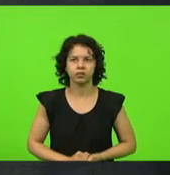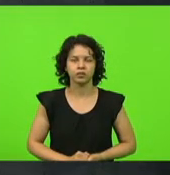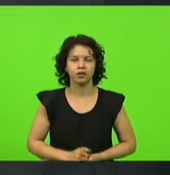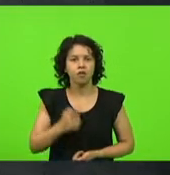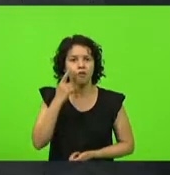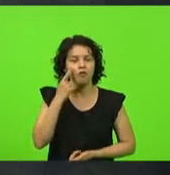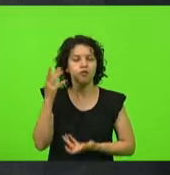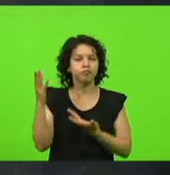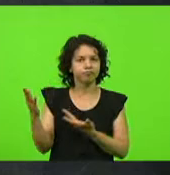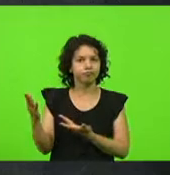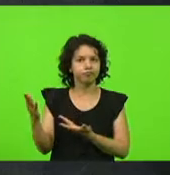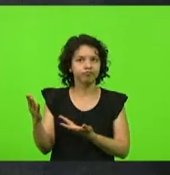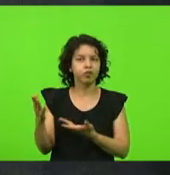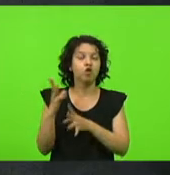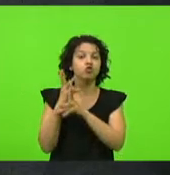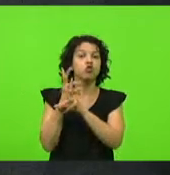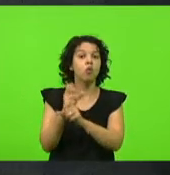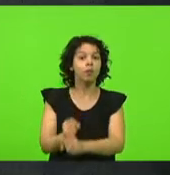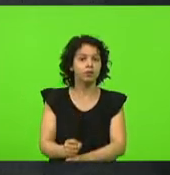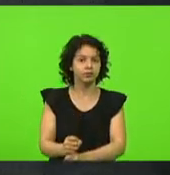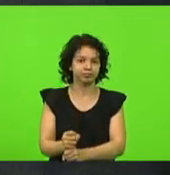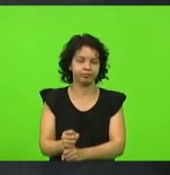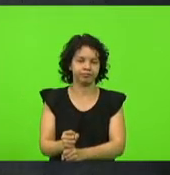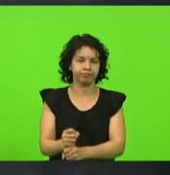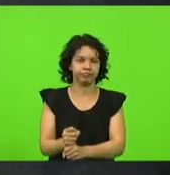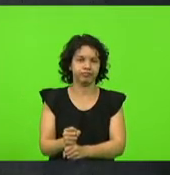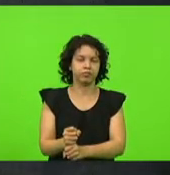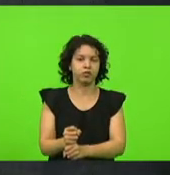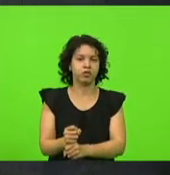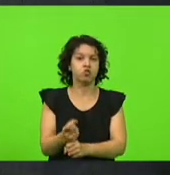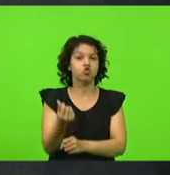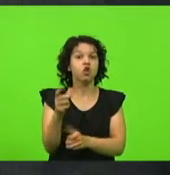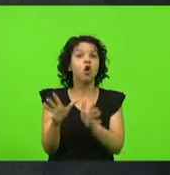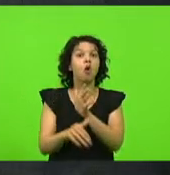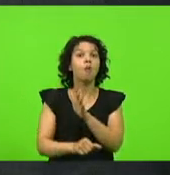Foram desviados, somente nessas pequenas operações que eu levantei aqui,